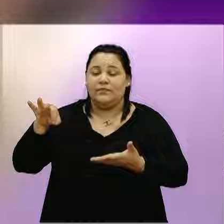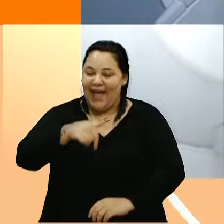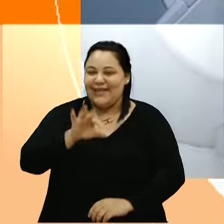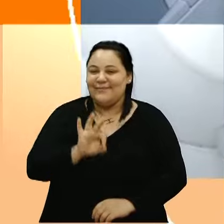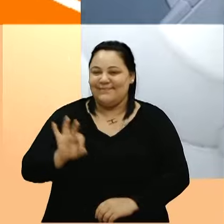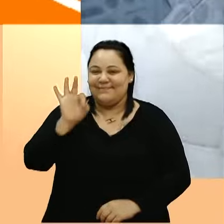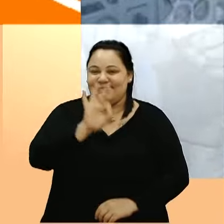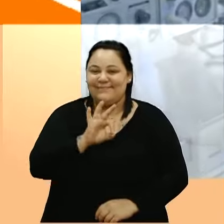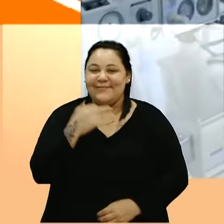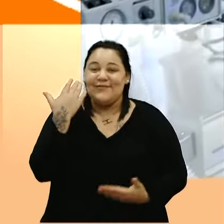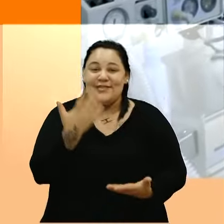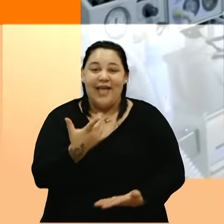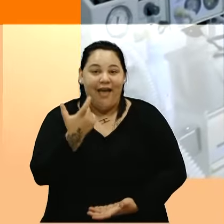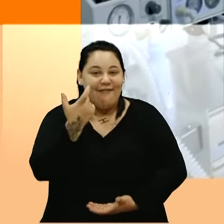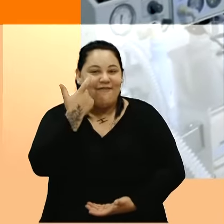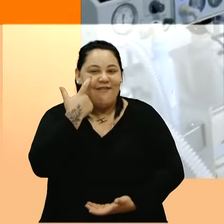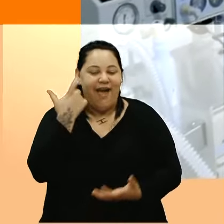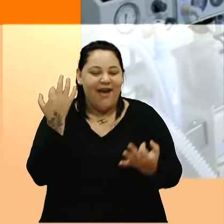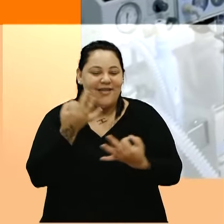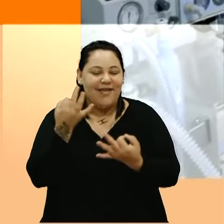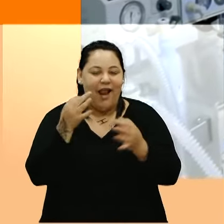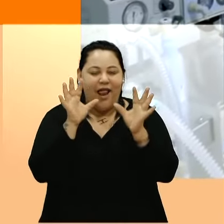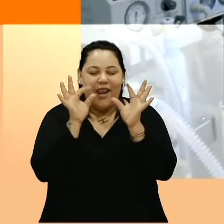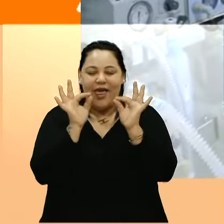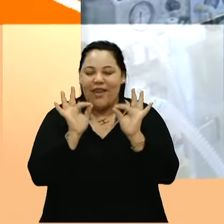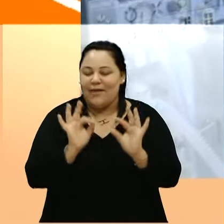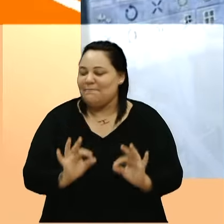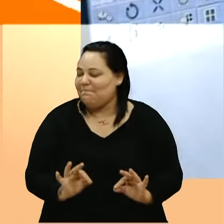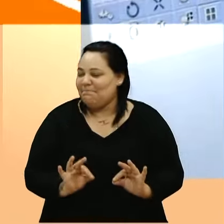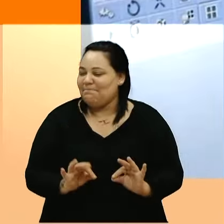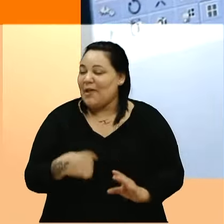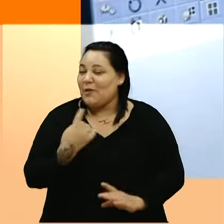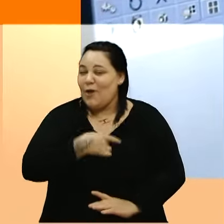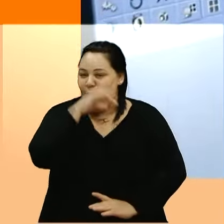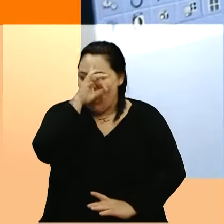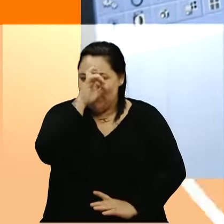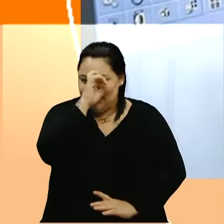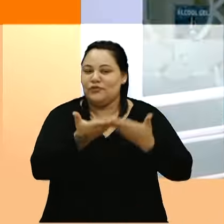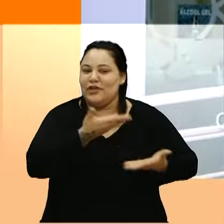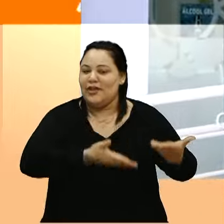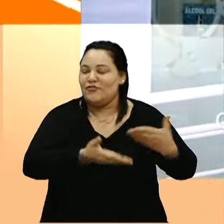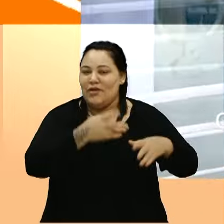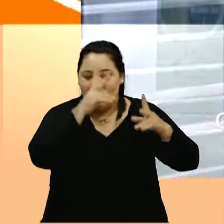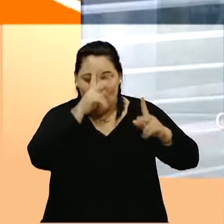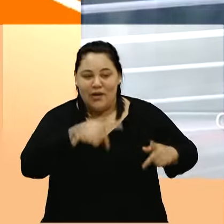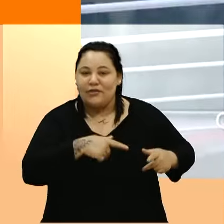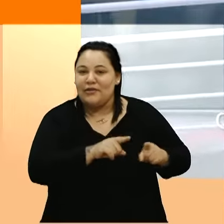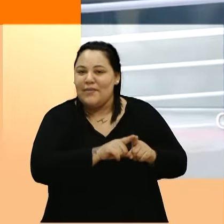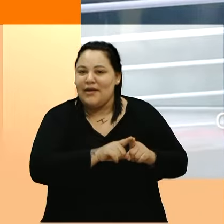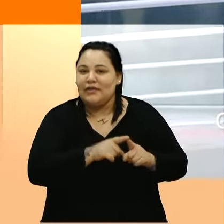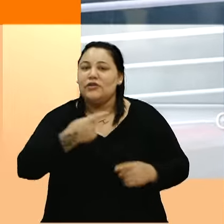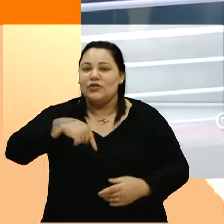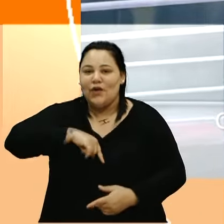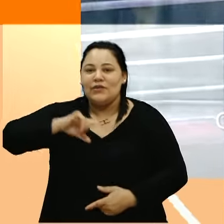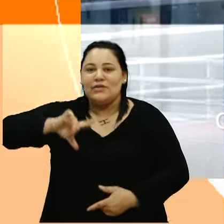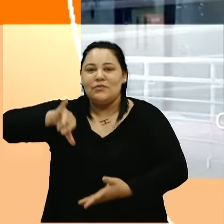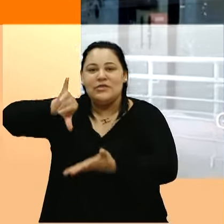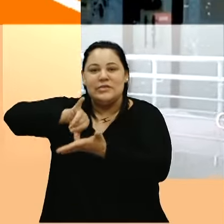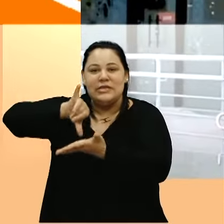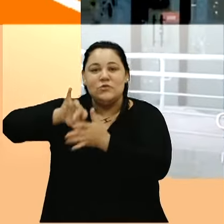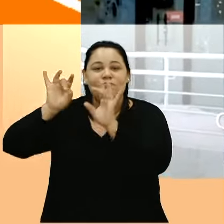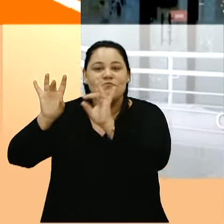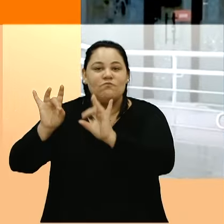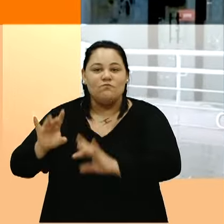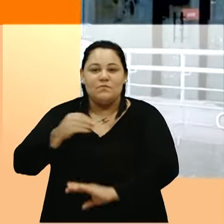credenciados. São muitos os profissionais que atuam diariamente para que cada vez mais a qualidade, a saúde e o